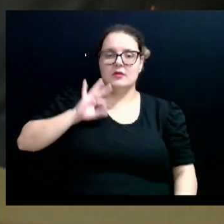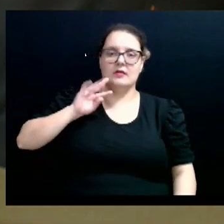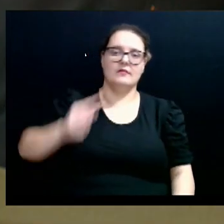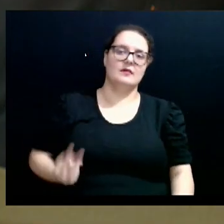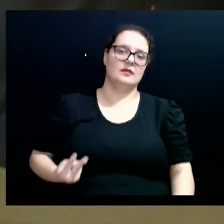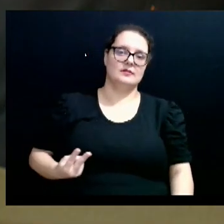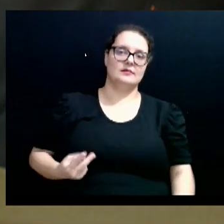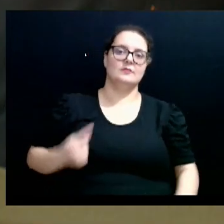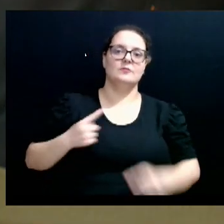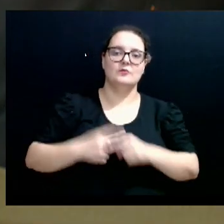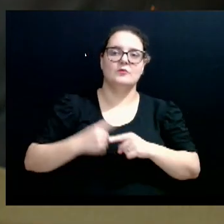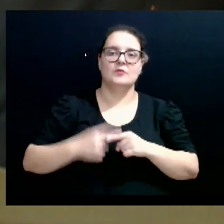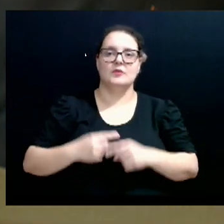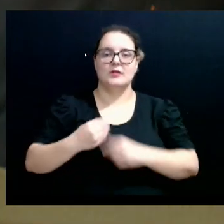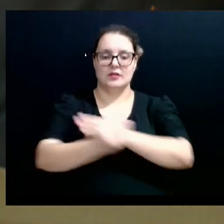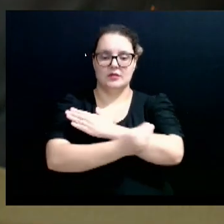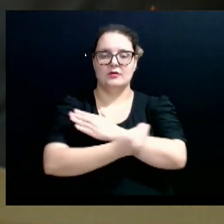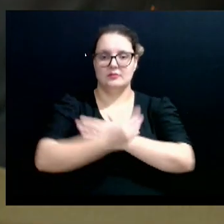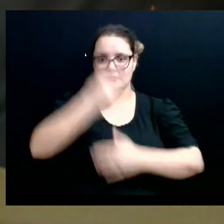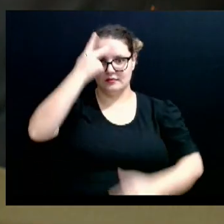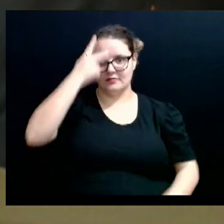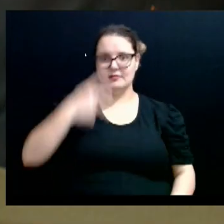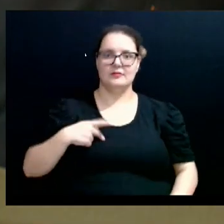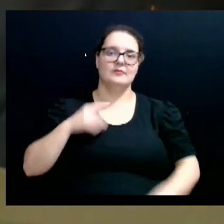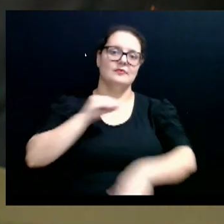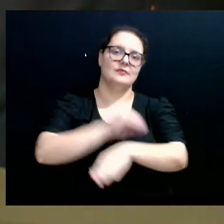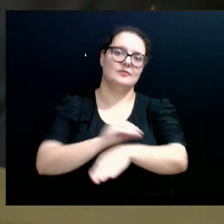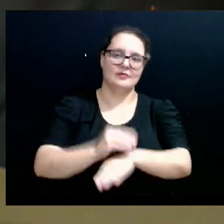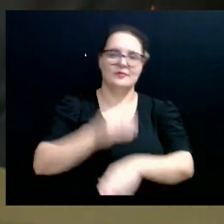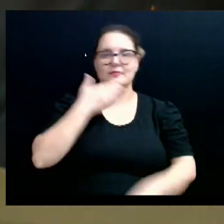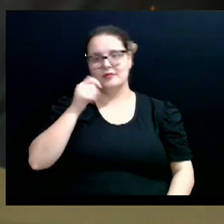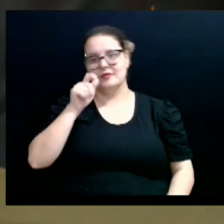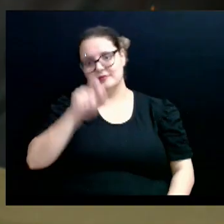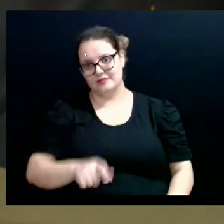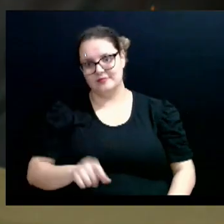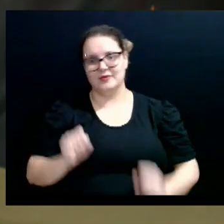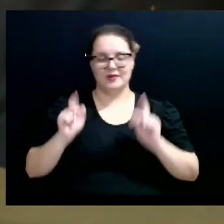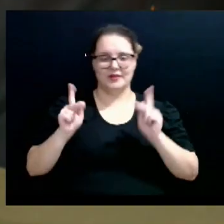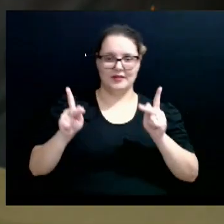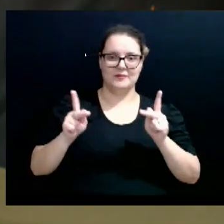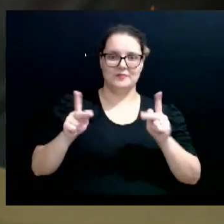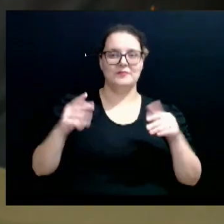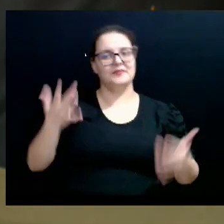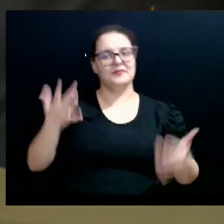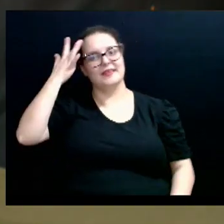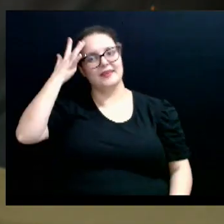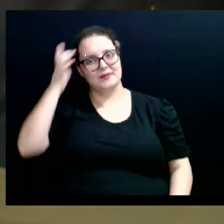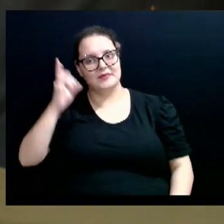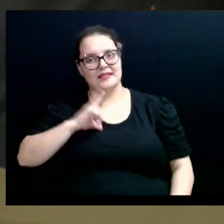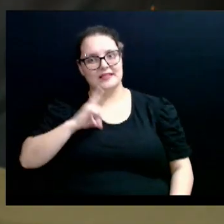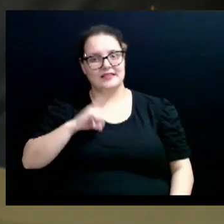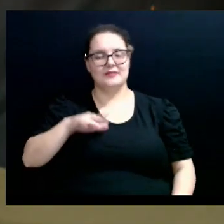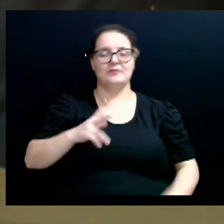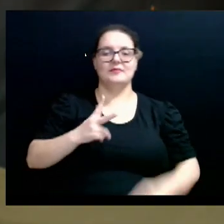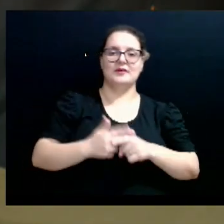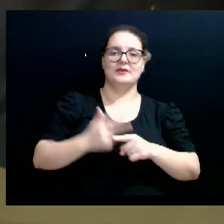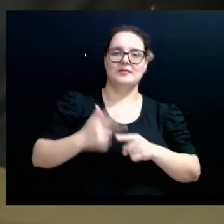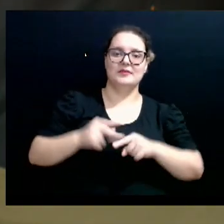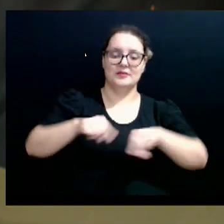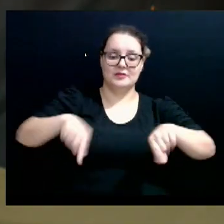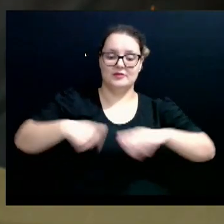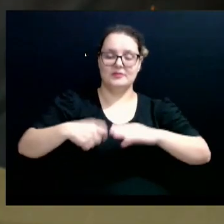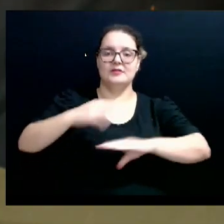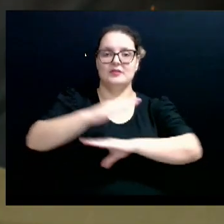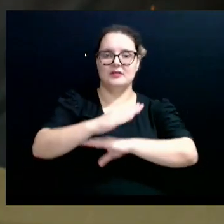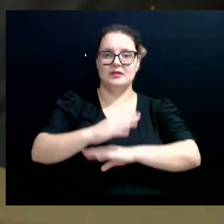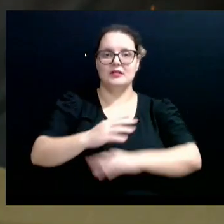de si, cuida melhor do outro, tá bom? E amanhã nós temos mais uma edição do nosso Estúdio Câmara. Amanhã a gente traz um